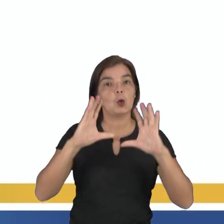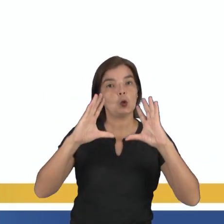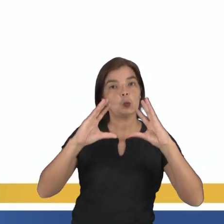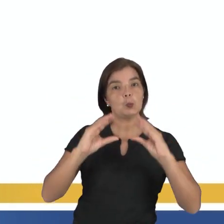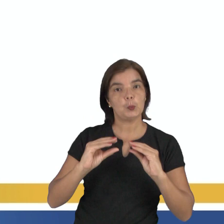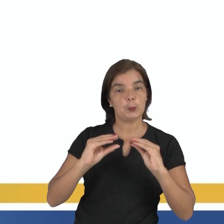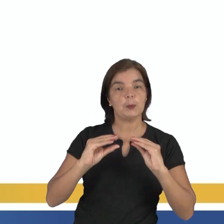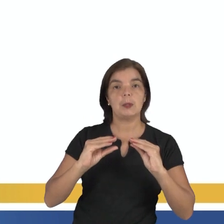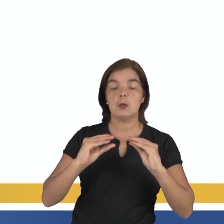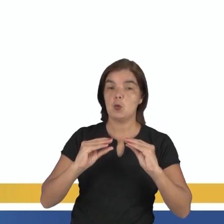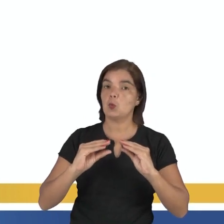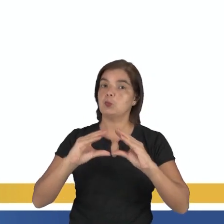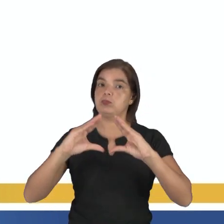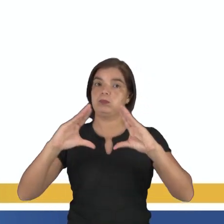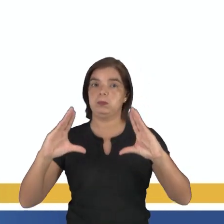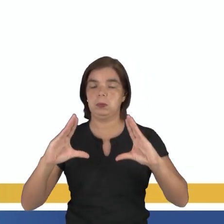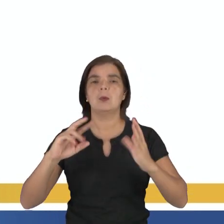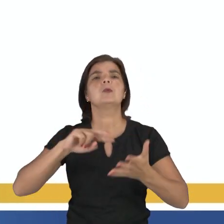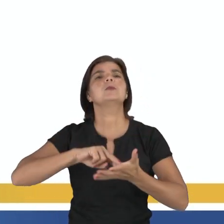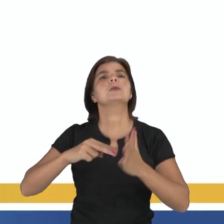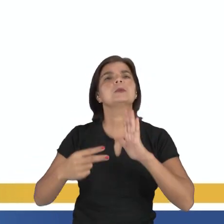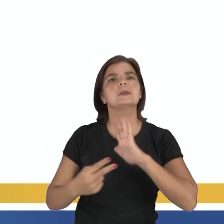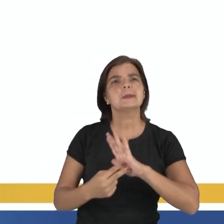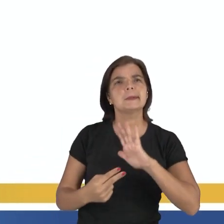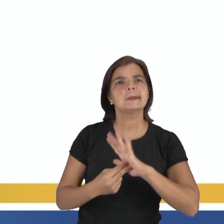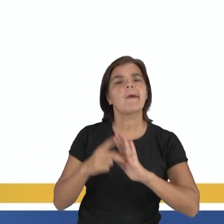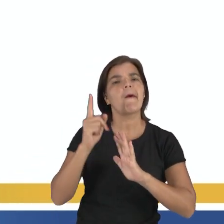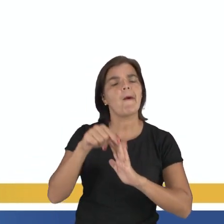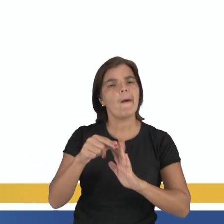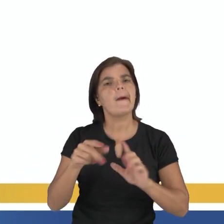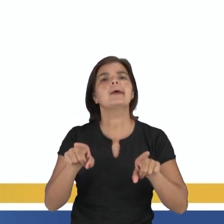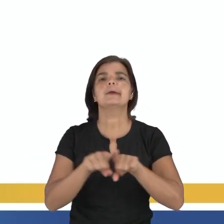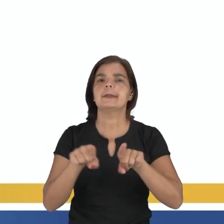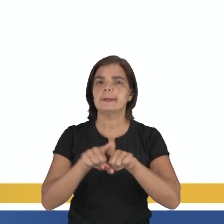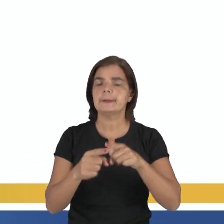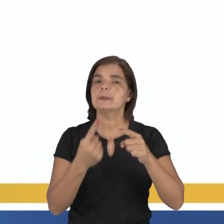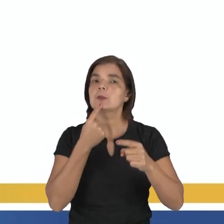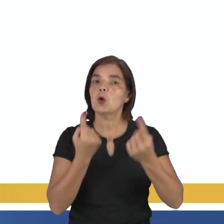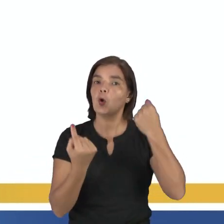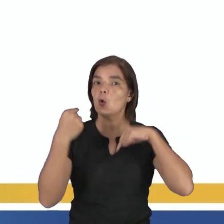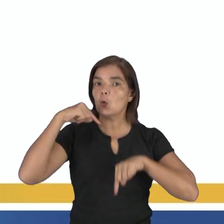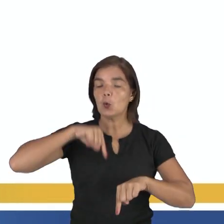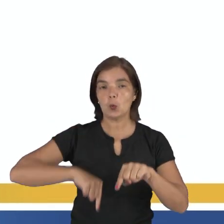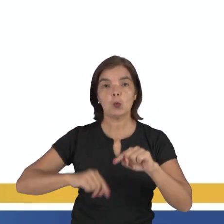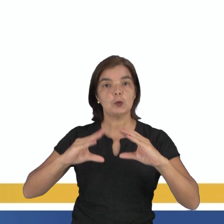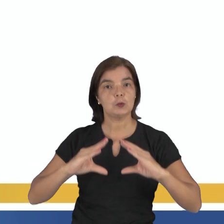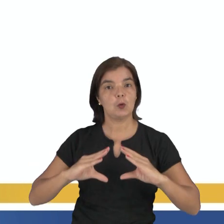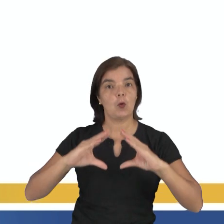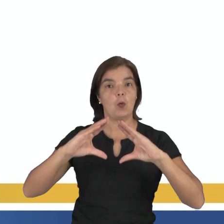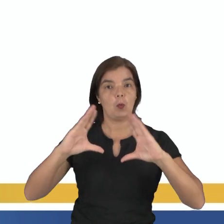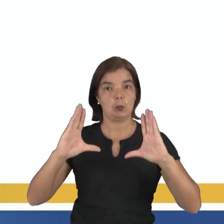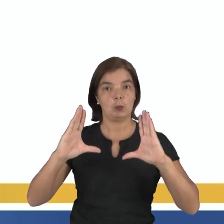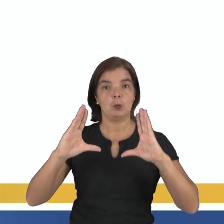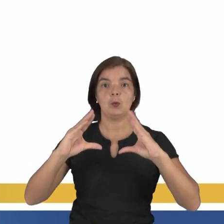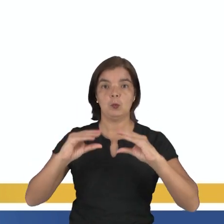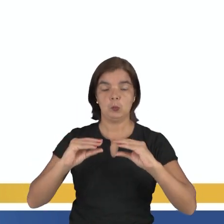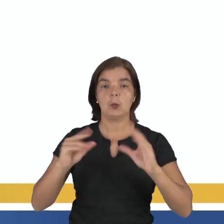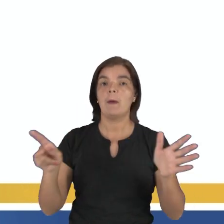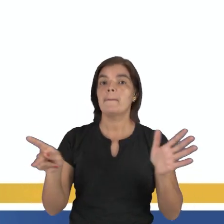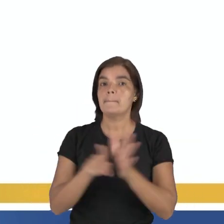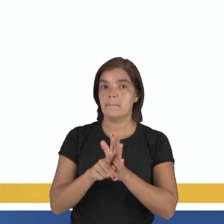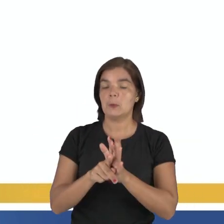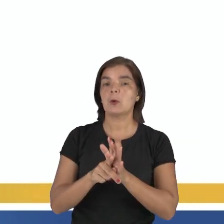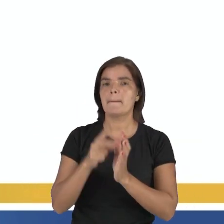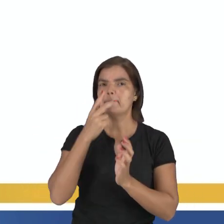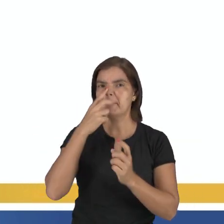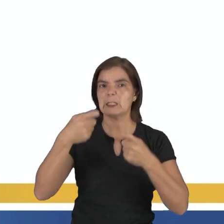vasoconstrição e de vasodilatação. O que é isso? É uma capacidade das artérias de aumentar e de reduzir o seu tamanho, é uma propriedade,